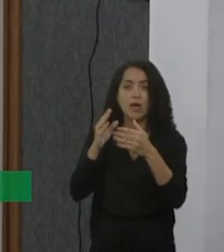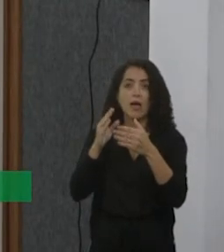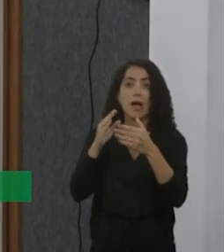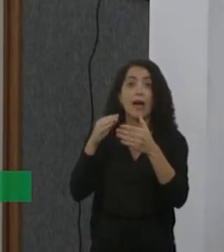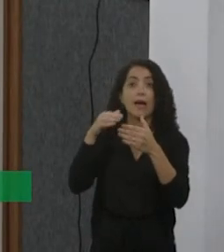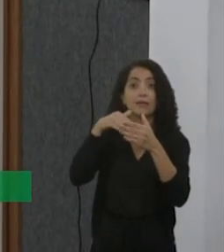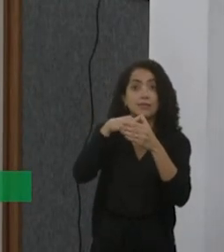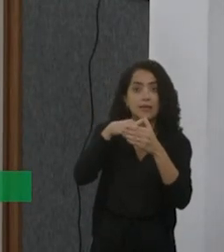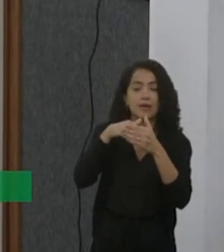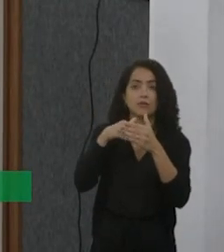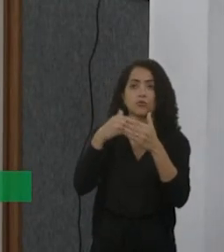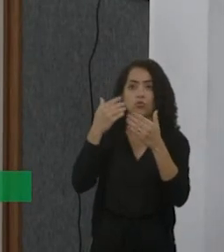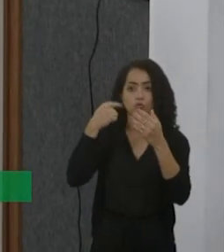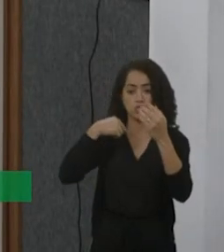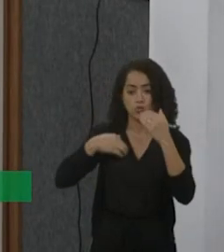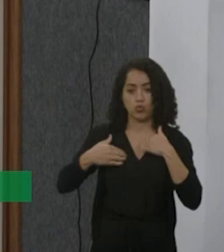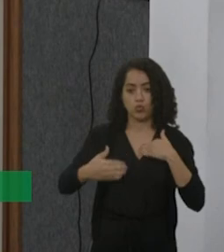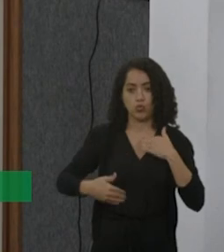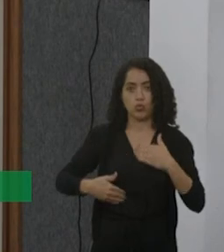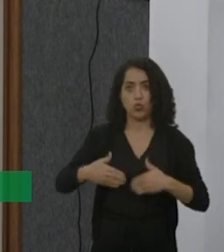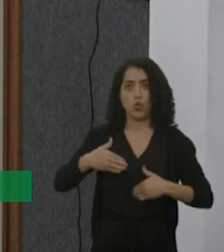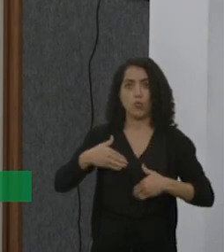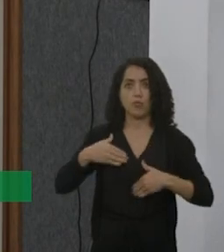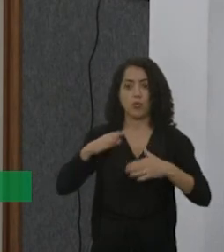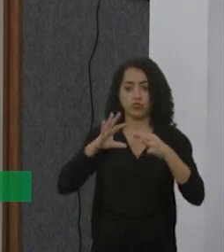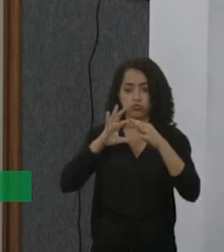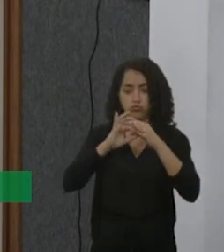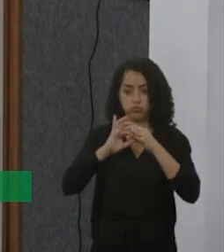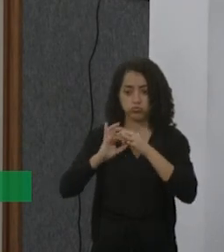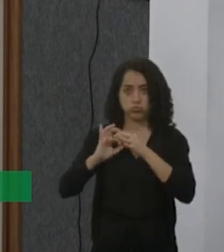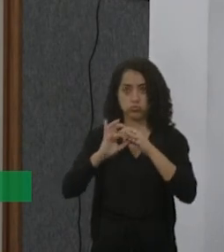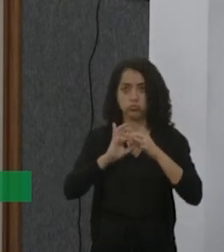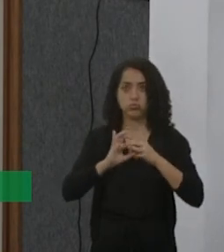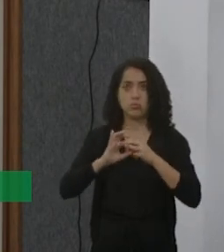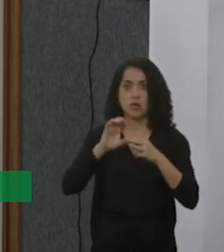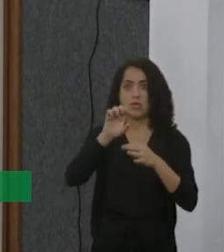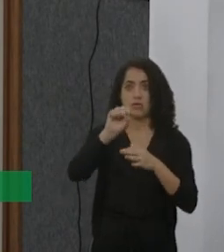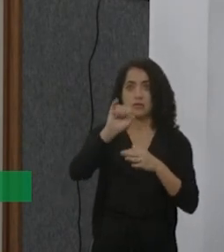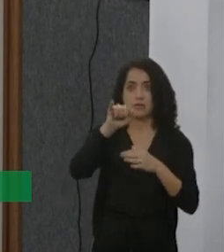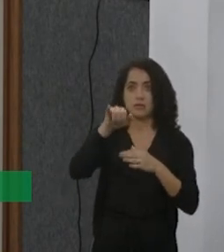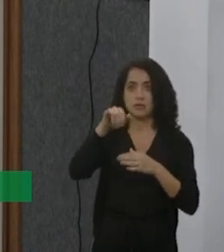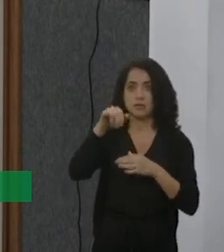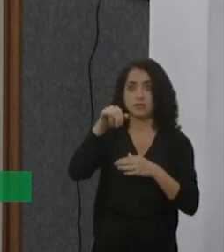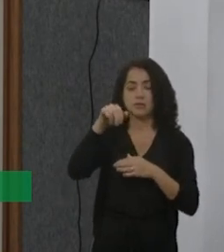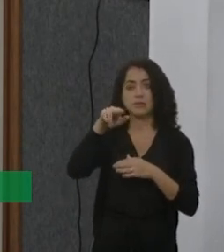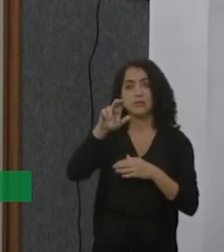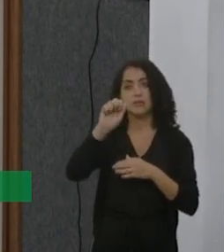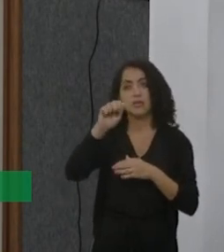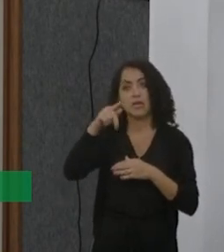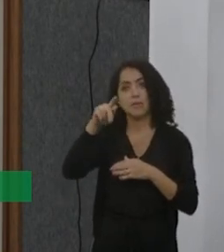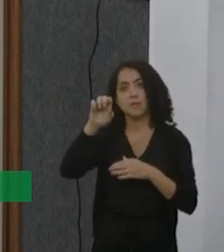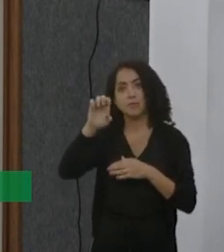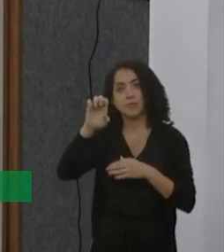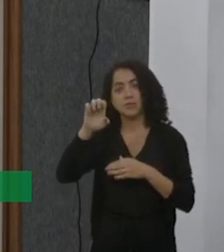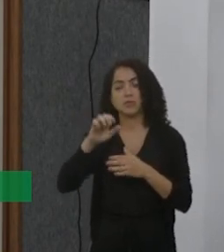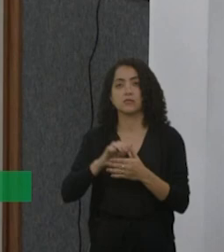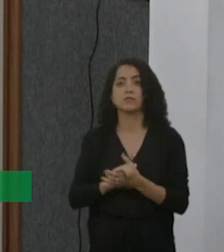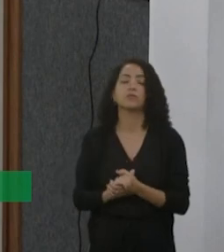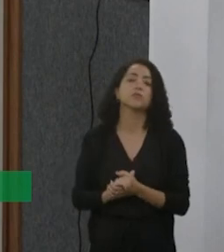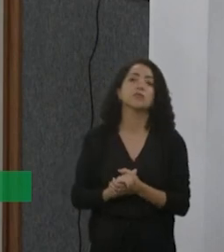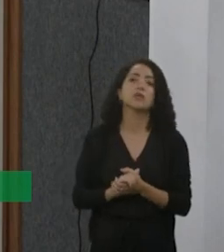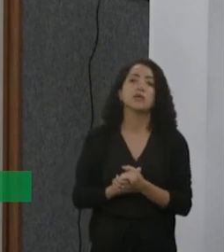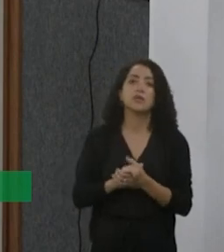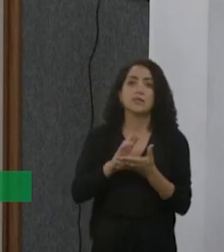no corpo. E aí o ponto onde essa comunicação ocorre é a sinapse. Existem diversos tipos de distúrbios de